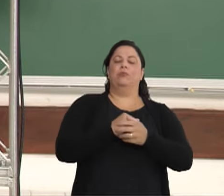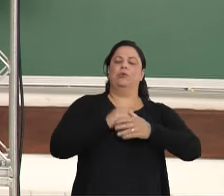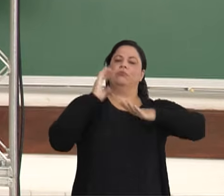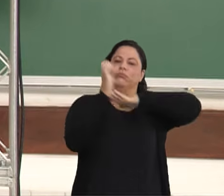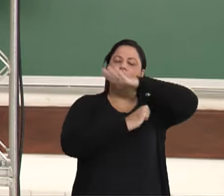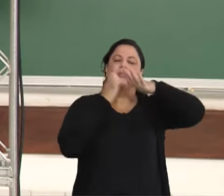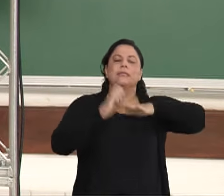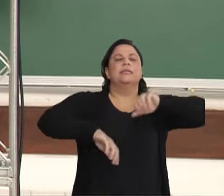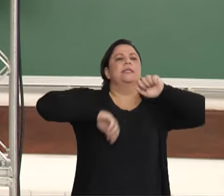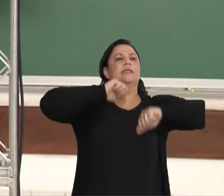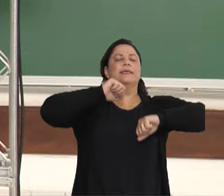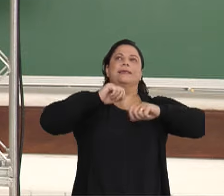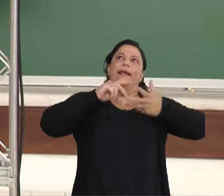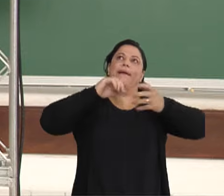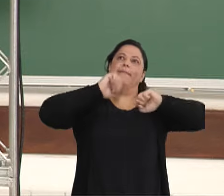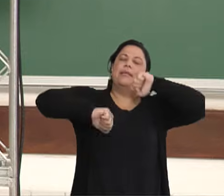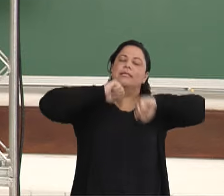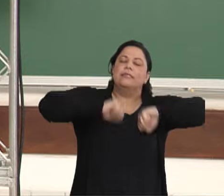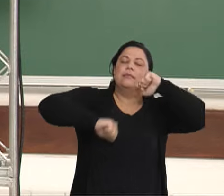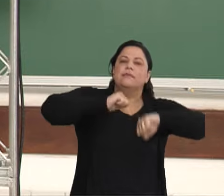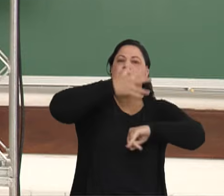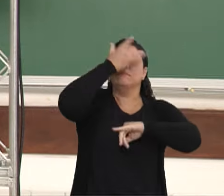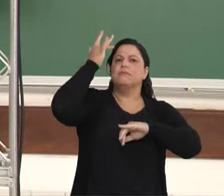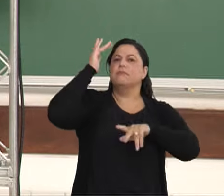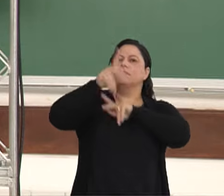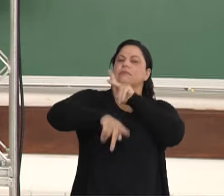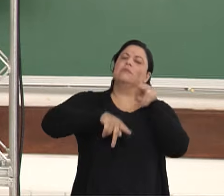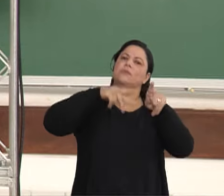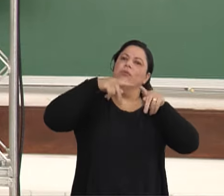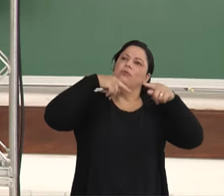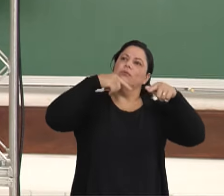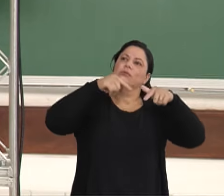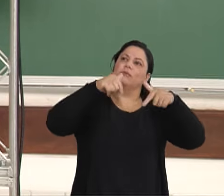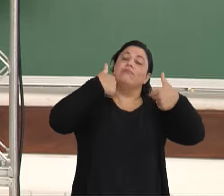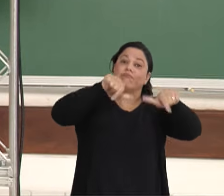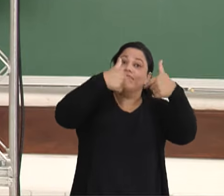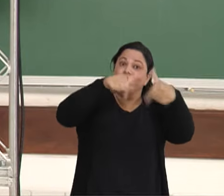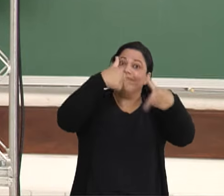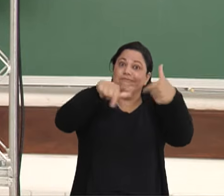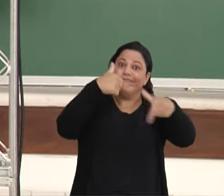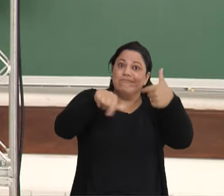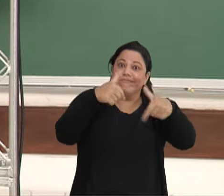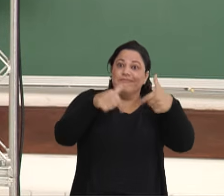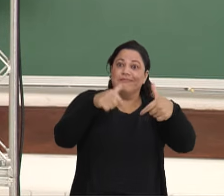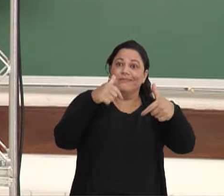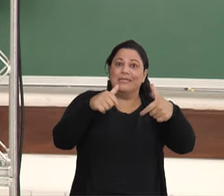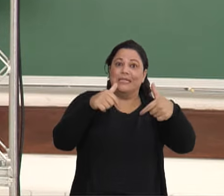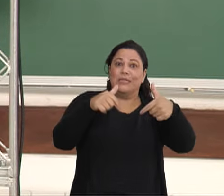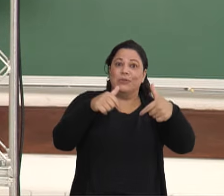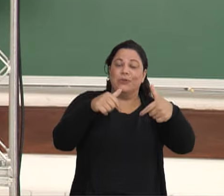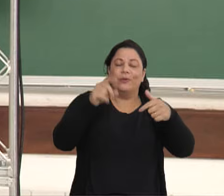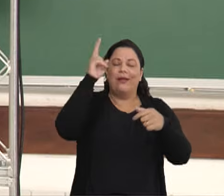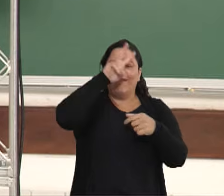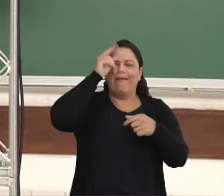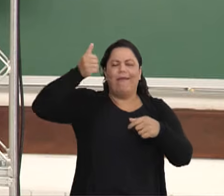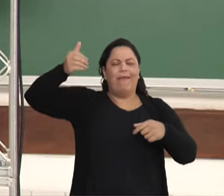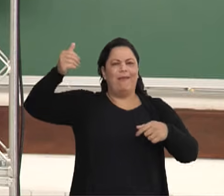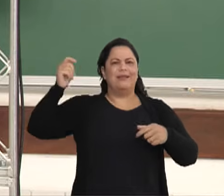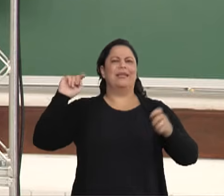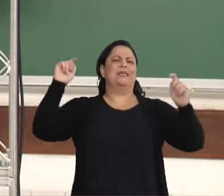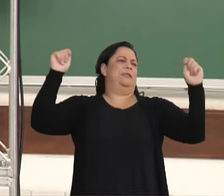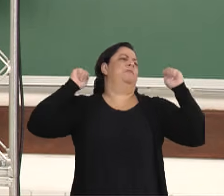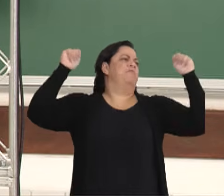desde 1917, com a primeira greve geral de São Paulo, já se pedia uma carga de trabalho de 8